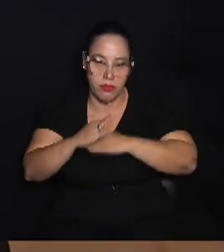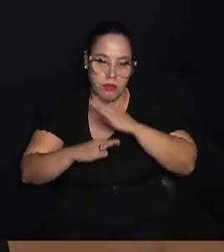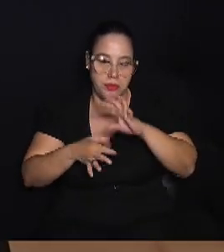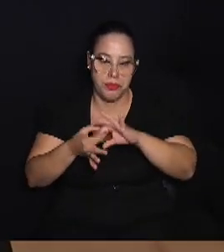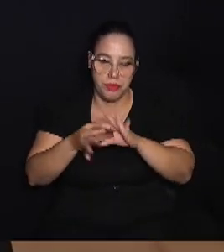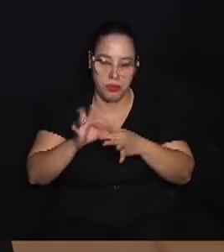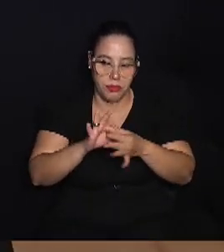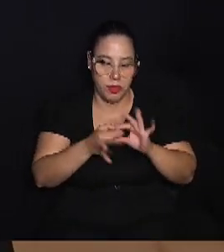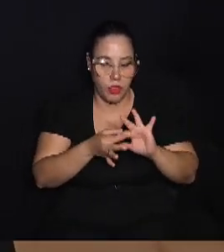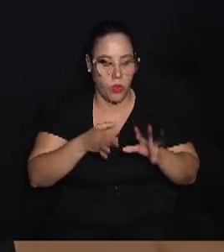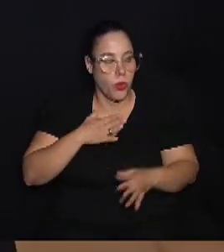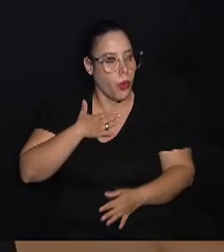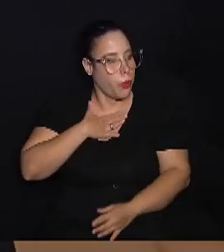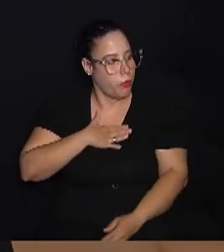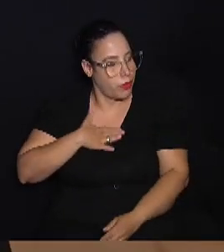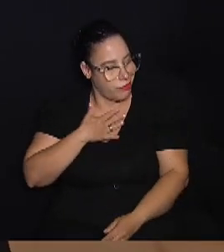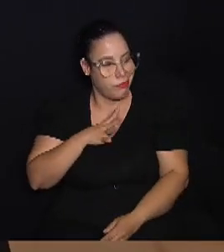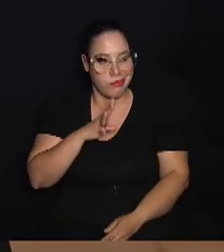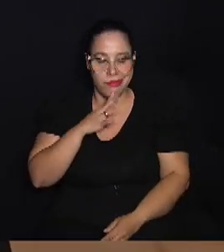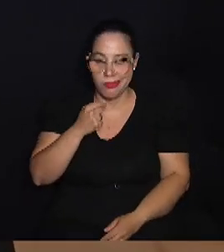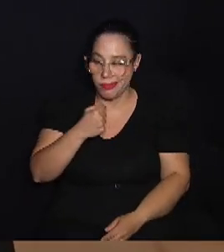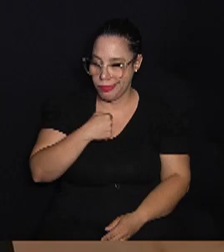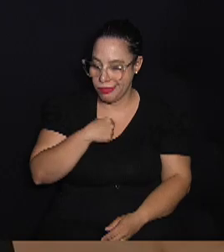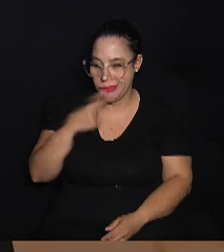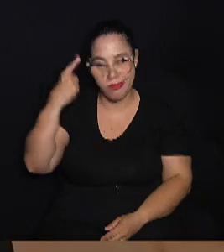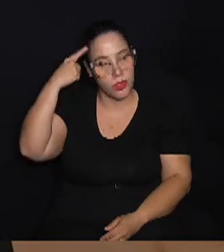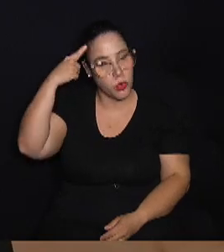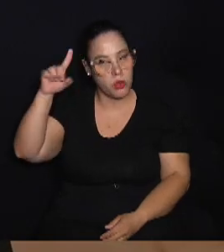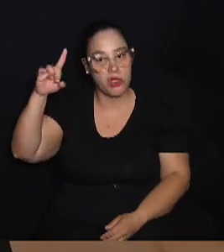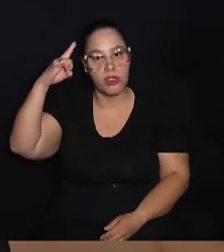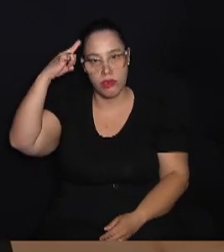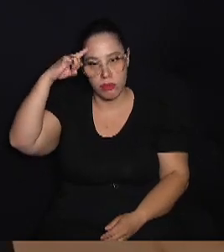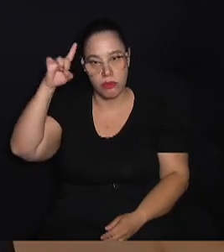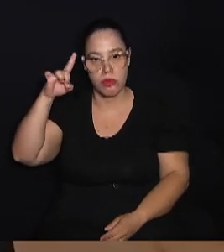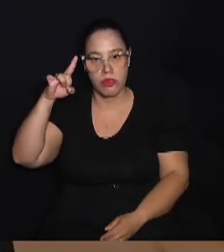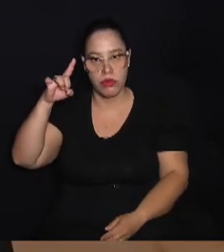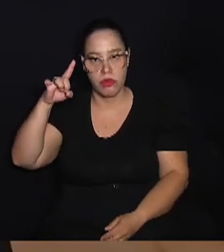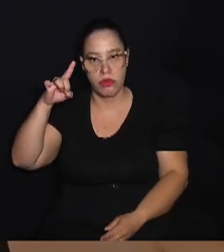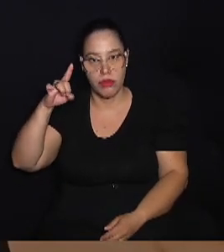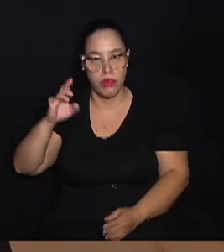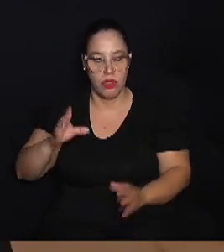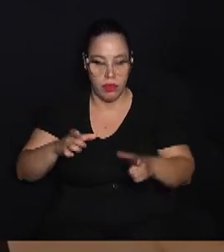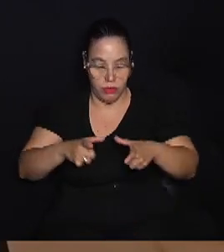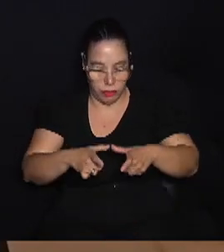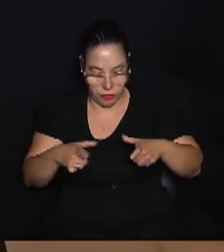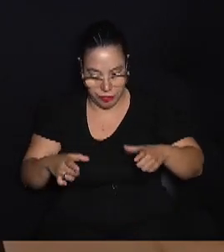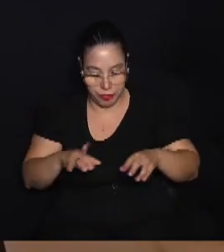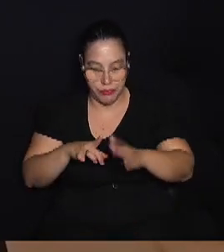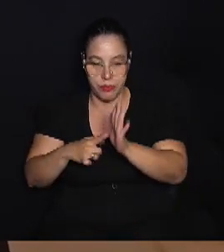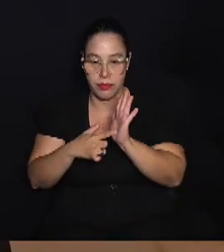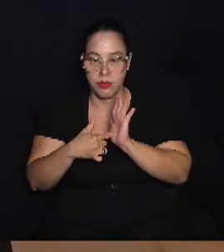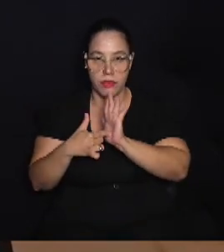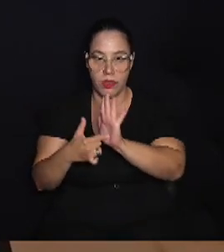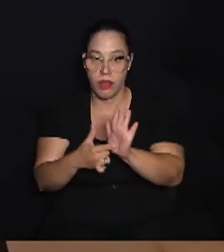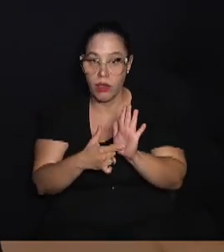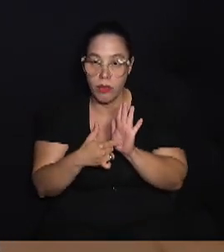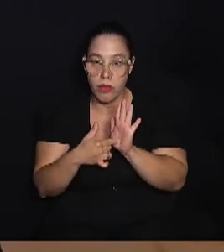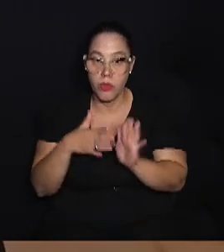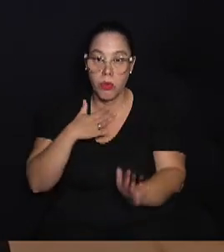prazer que eu tenho na minha vida, no dia a dia. E estar dentro de quadra, estar representando o meu